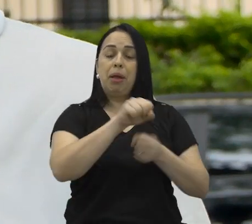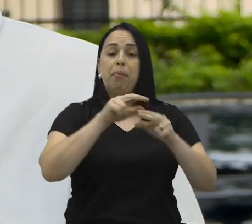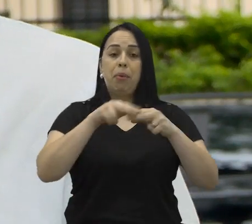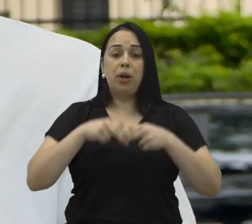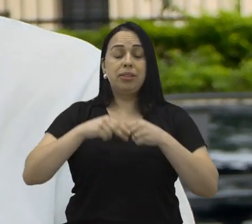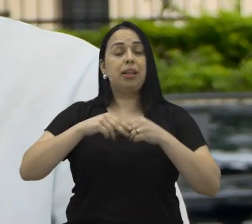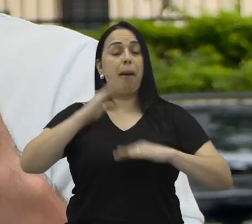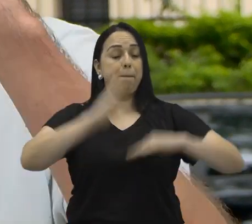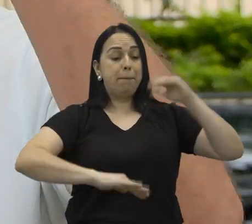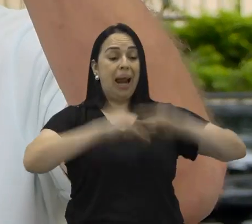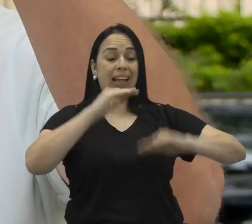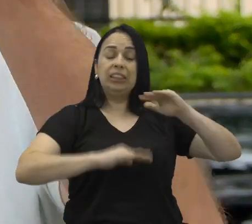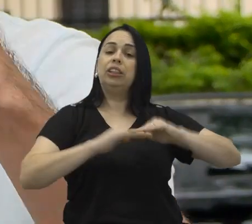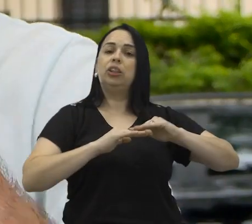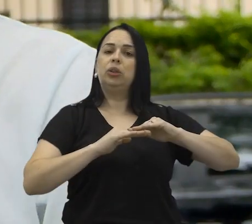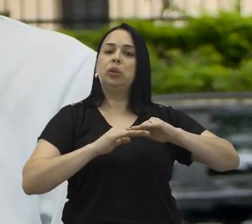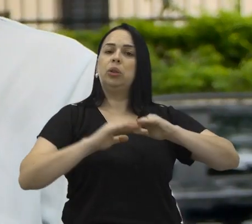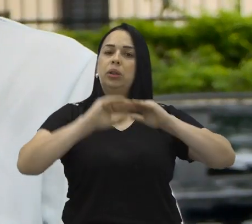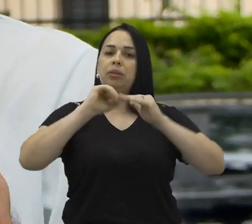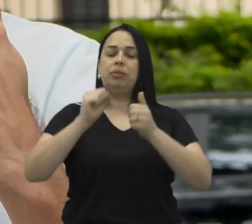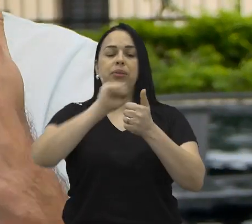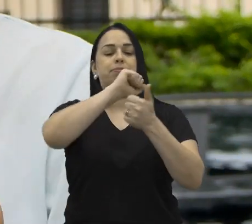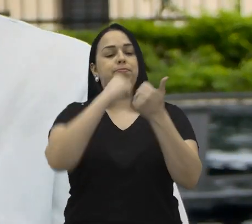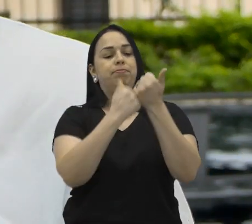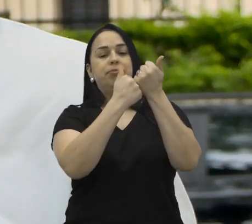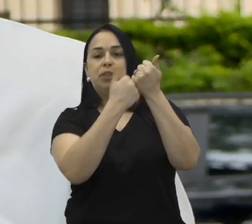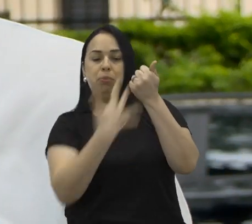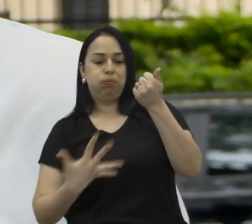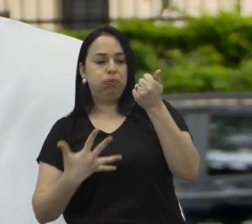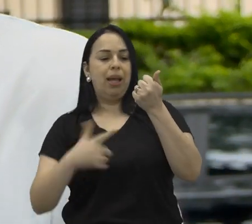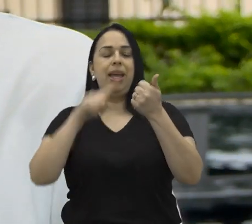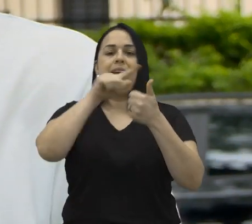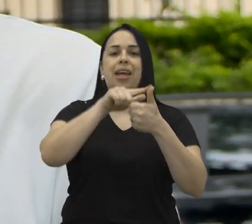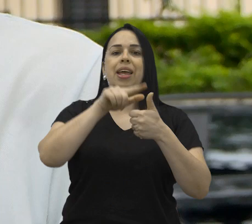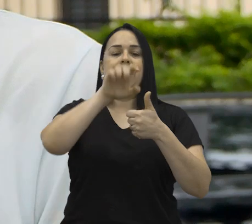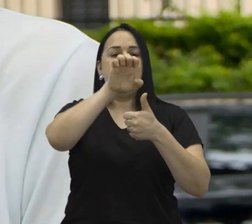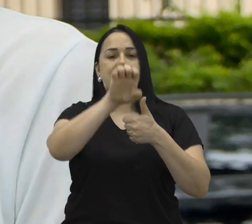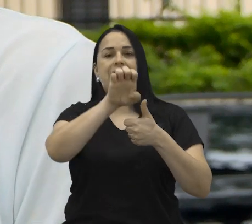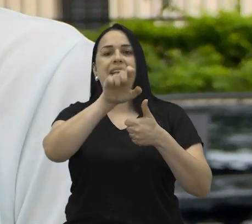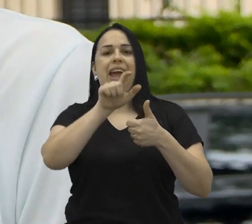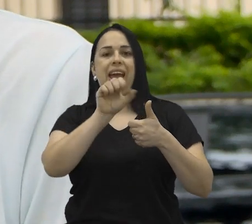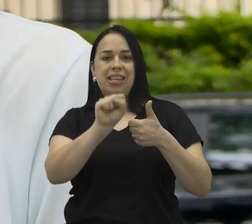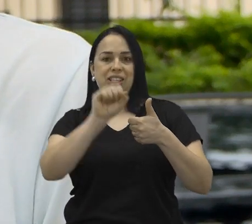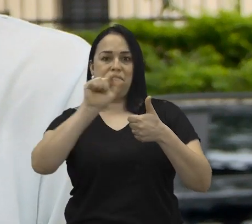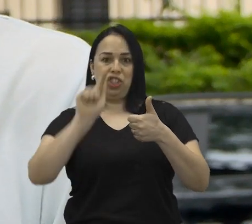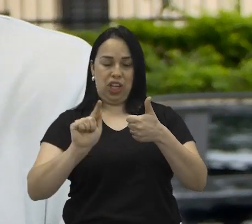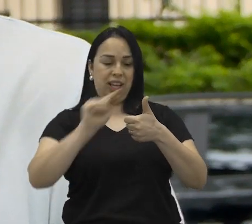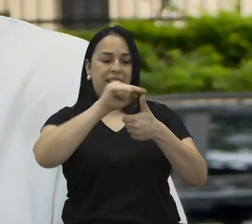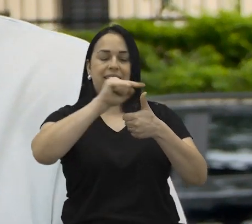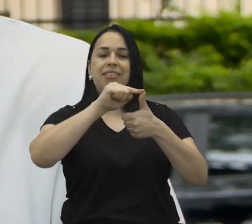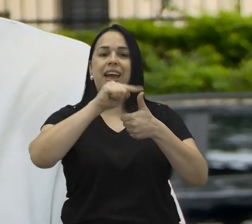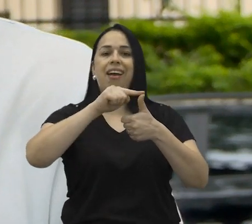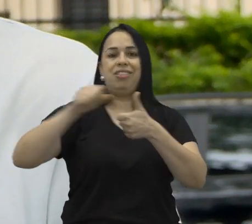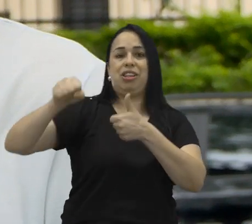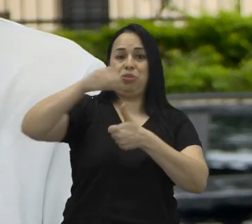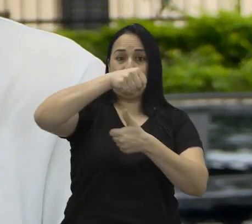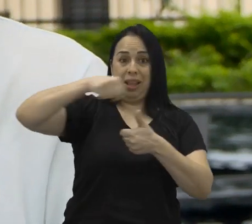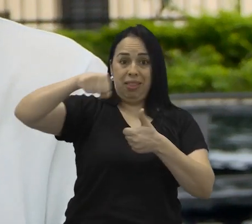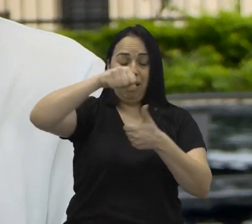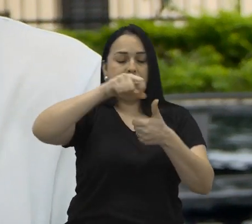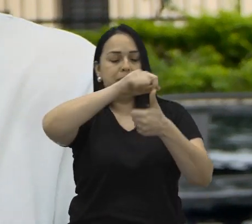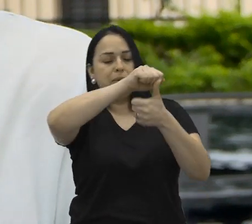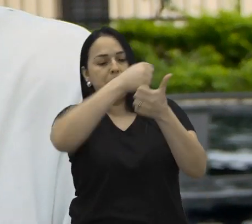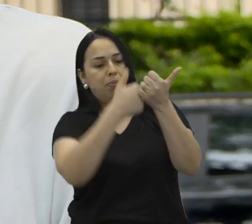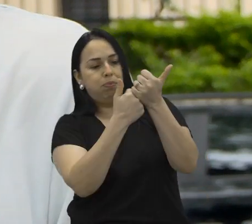as práticas ambientais hoje estão dentro do eixo do ESG, né, que são as 3 siglas ali que representam a sustentabilidade